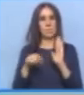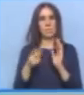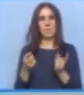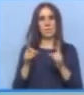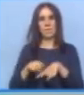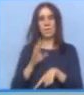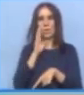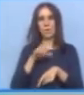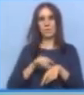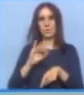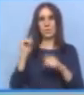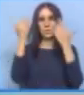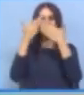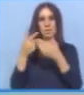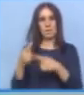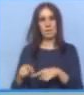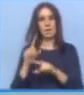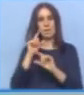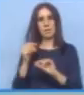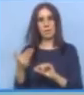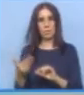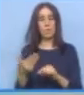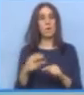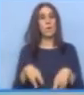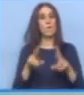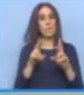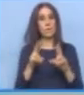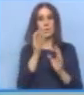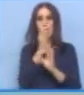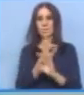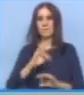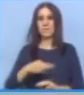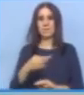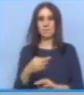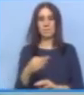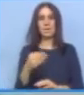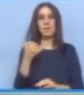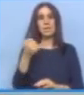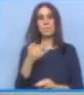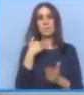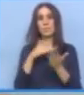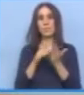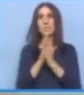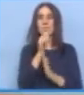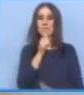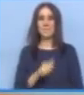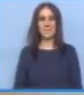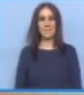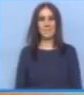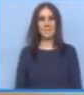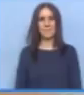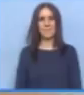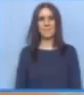logo, às 22h45, na Antena 1. Votos de um ótimo fim de semana. Até à próxima segunda-feira, se Deus quiser.